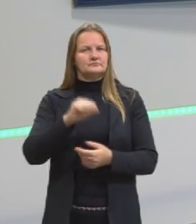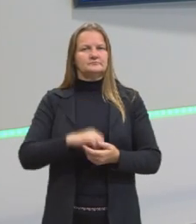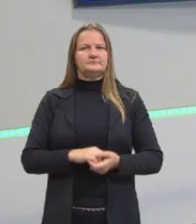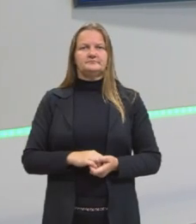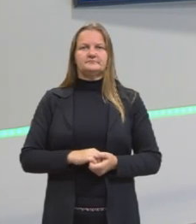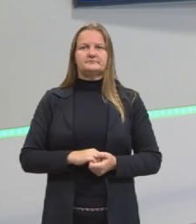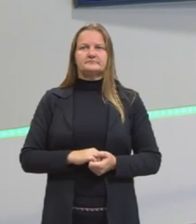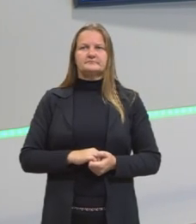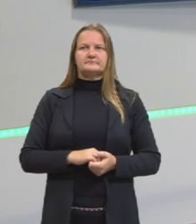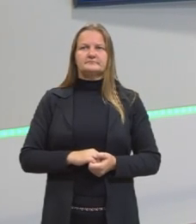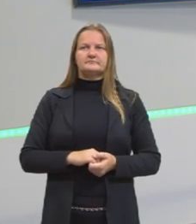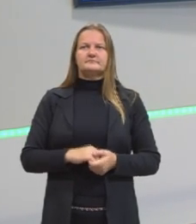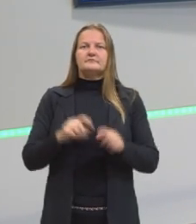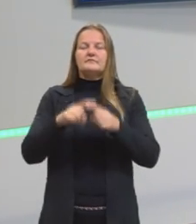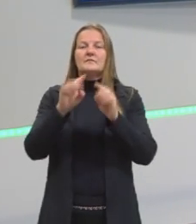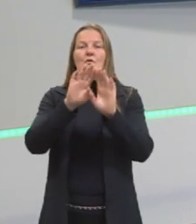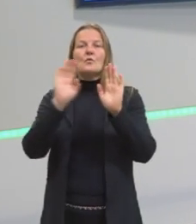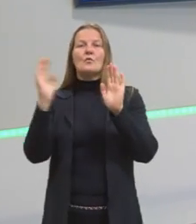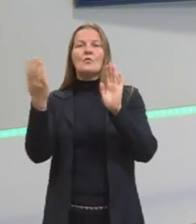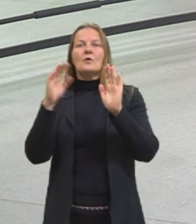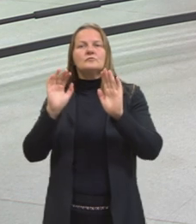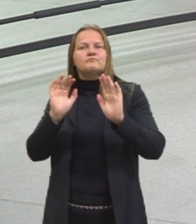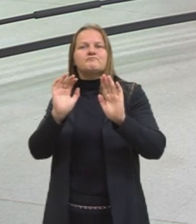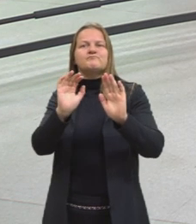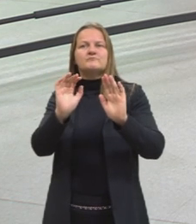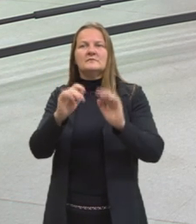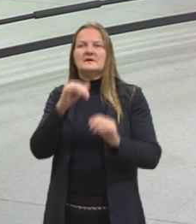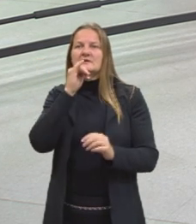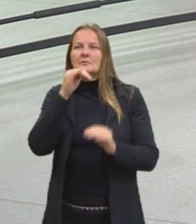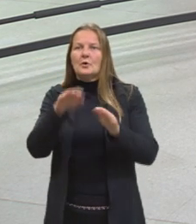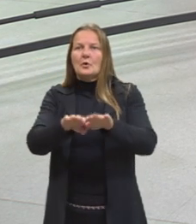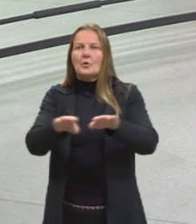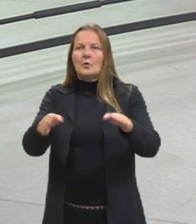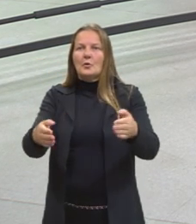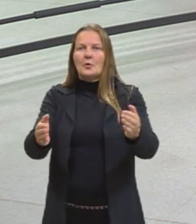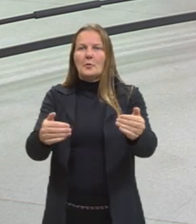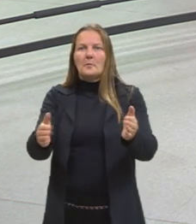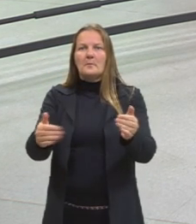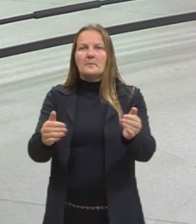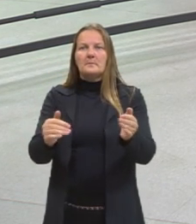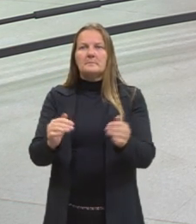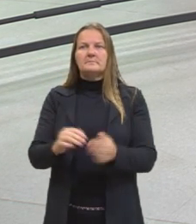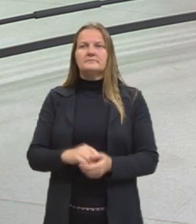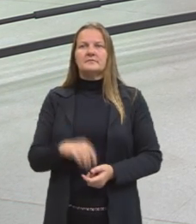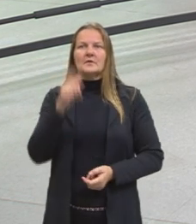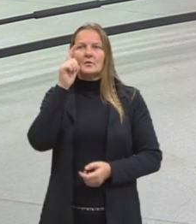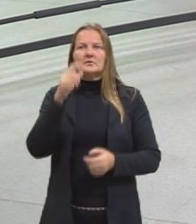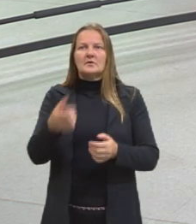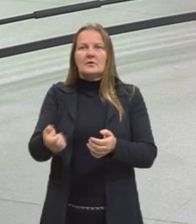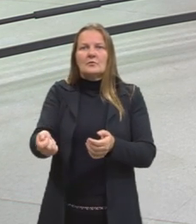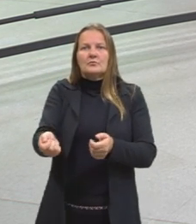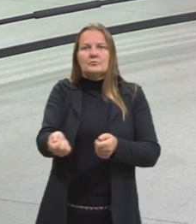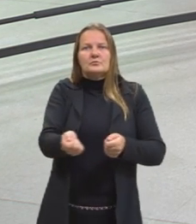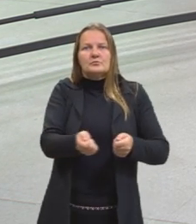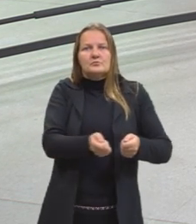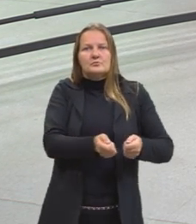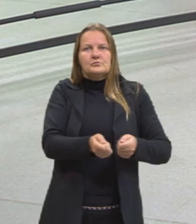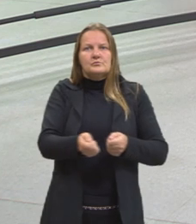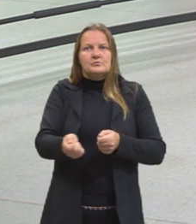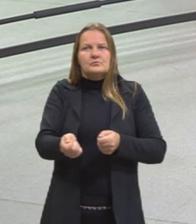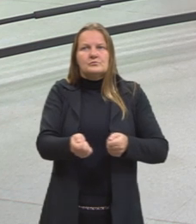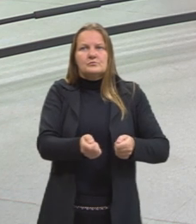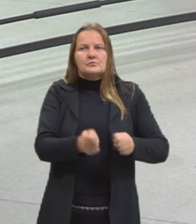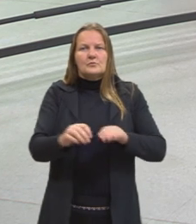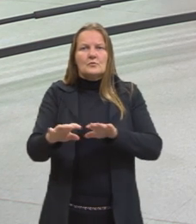quadro certo mas por exemplo aqui nessa nessa mesinha né eu posso conseguir até movimentar ela daí vai haver